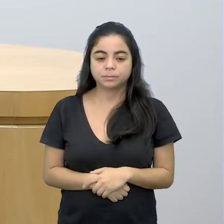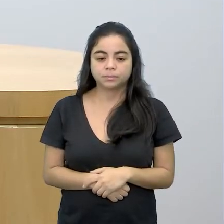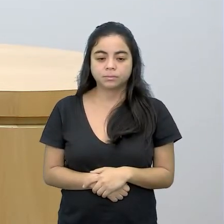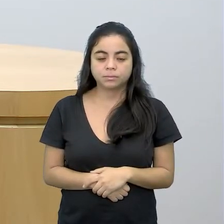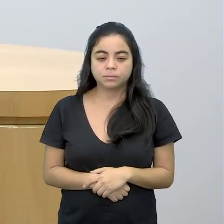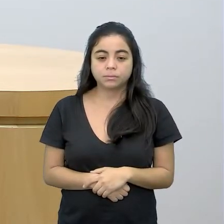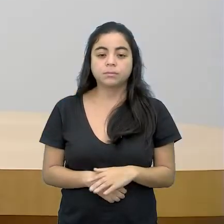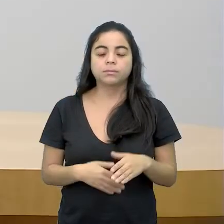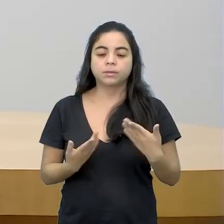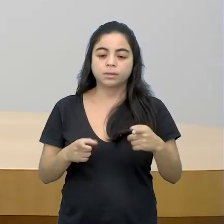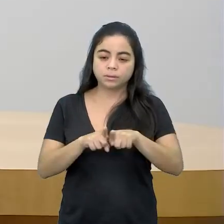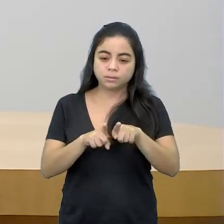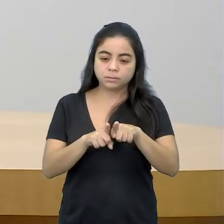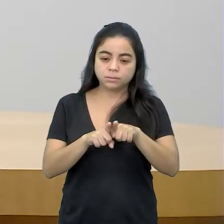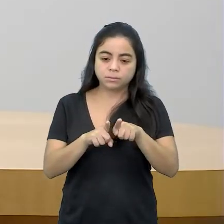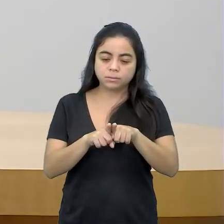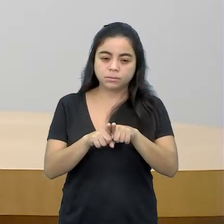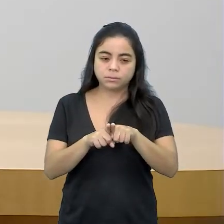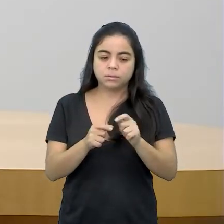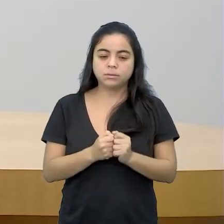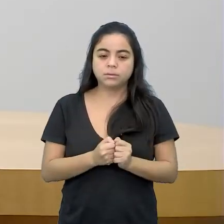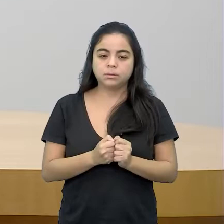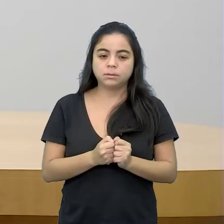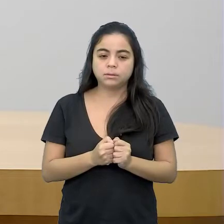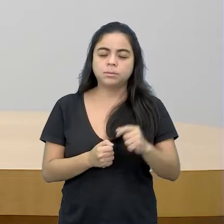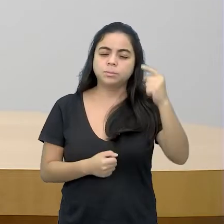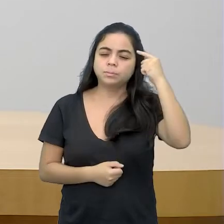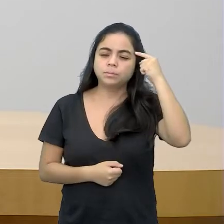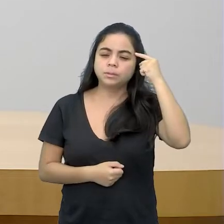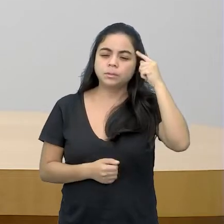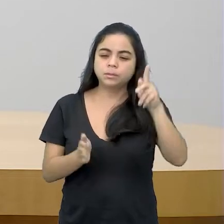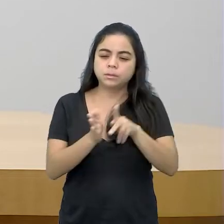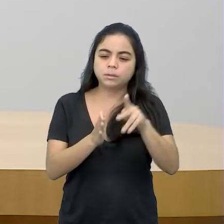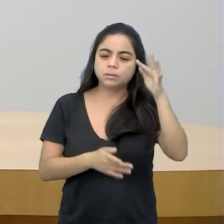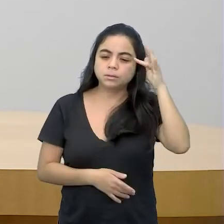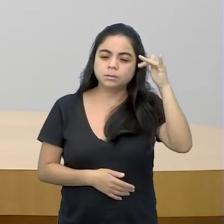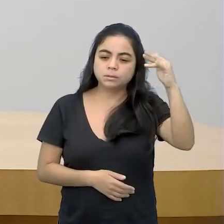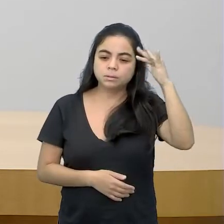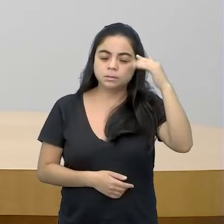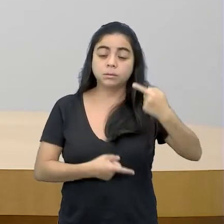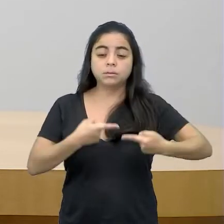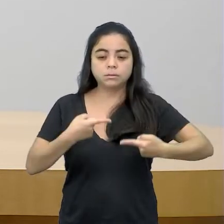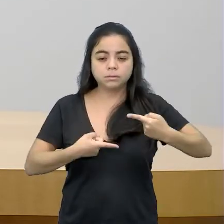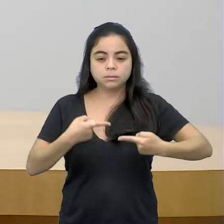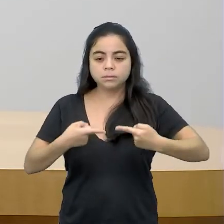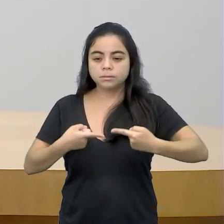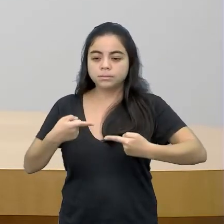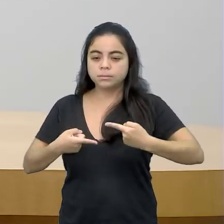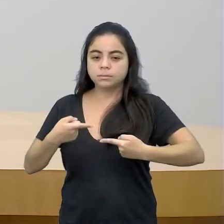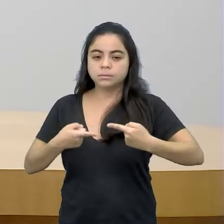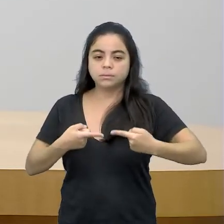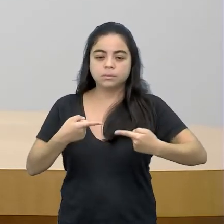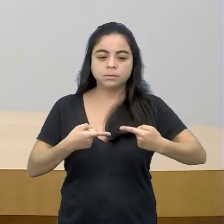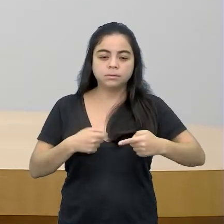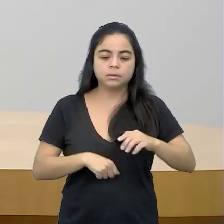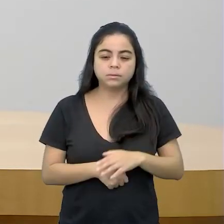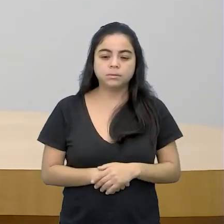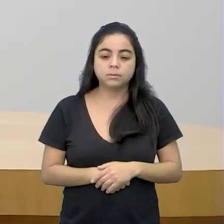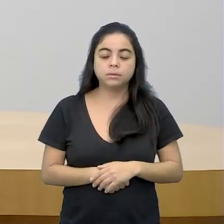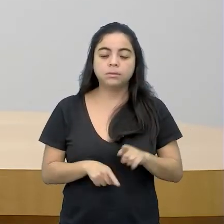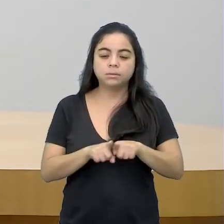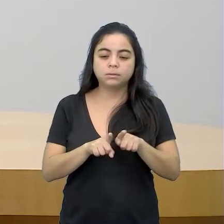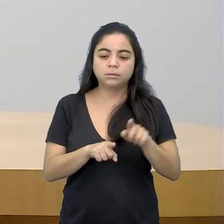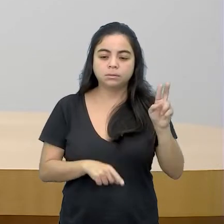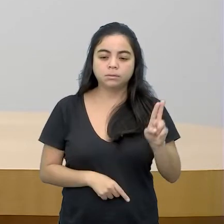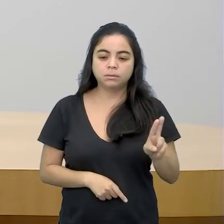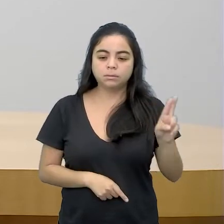Um dos elementos, né, do pensamento de Montesquieu que é mais debatido, né, que é mais